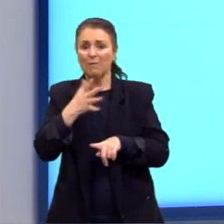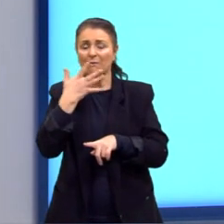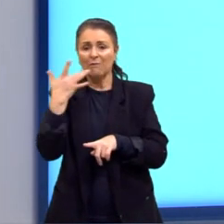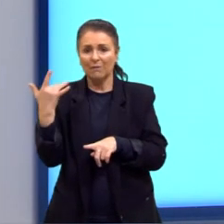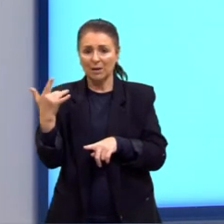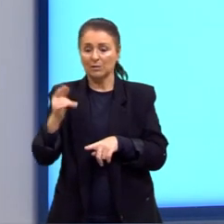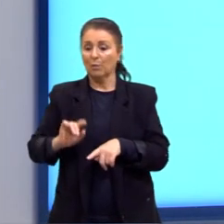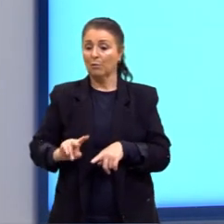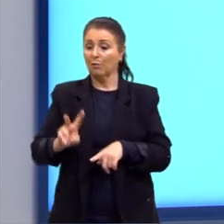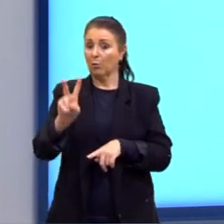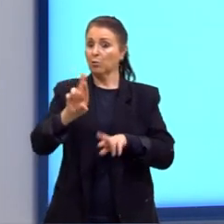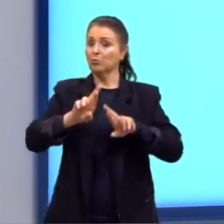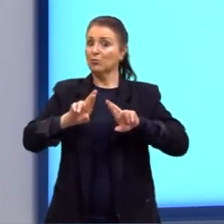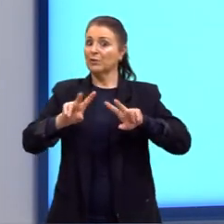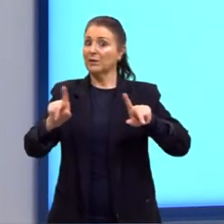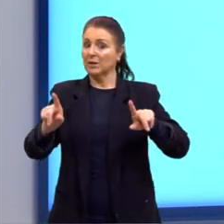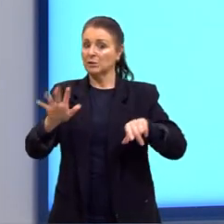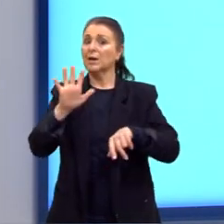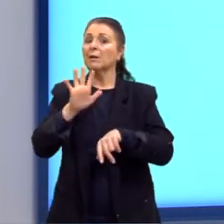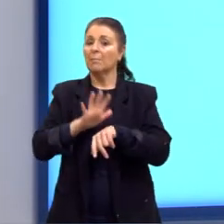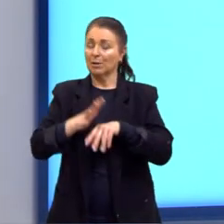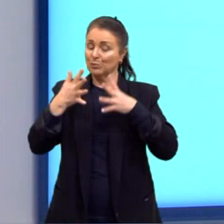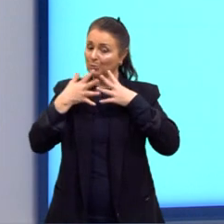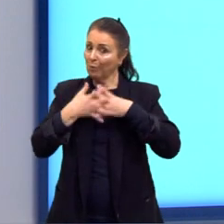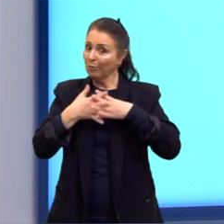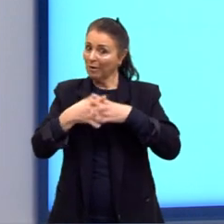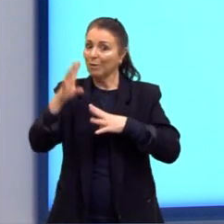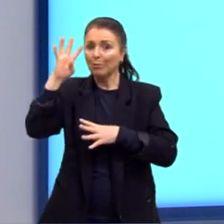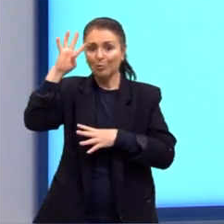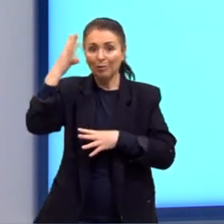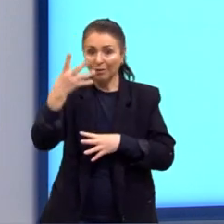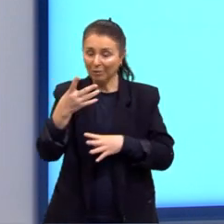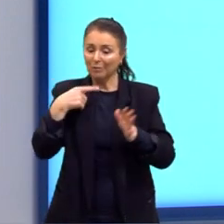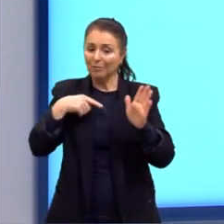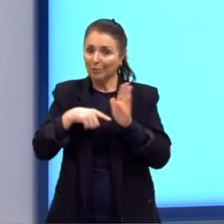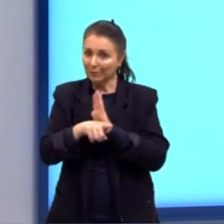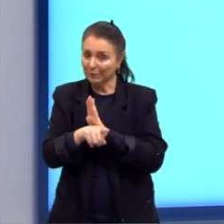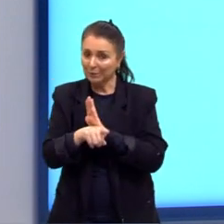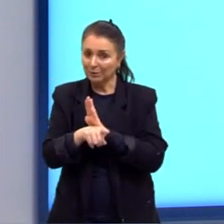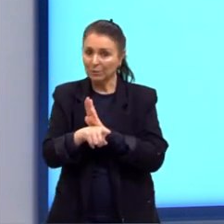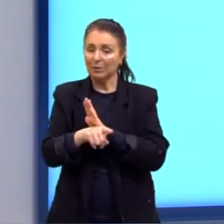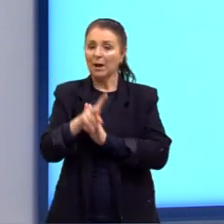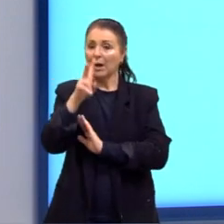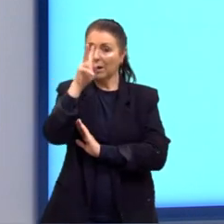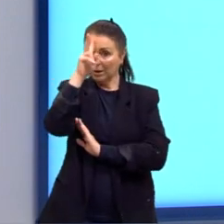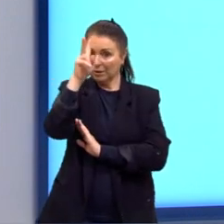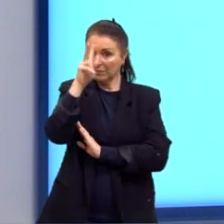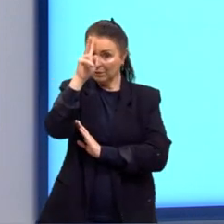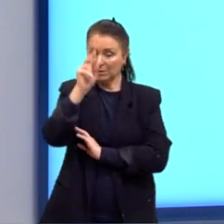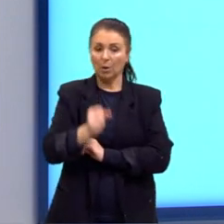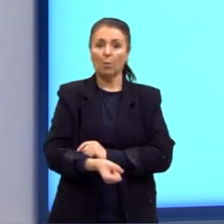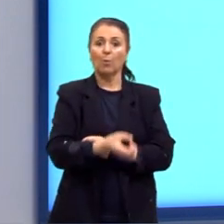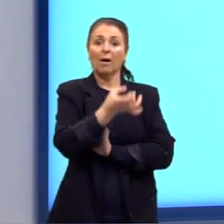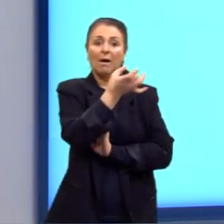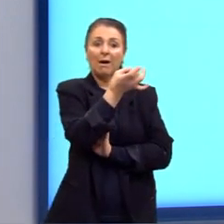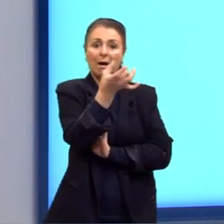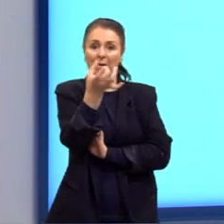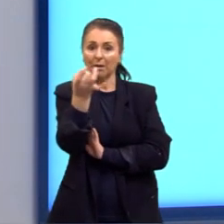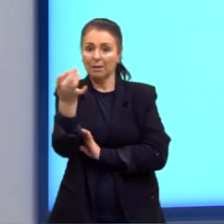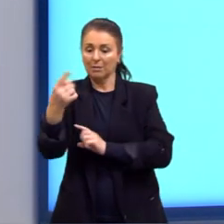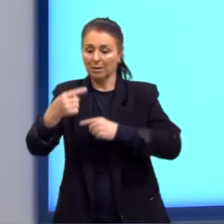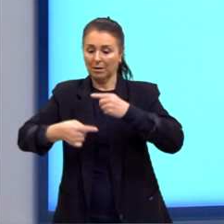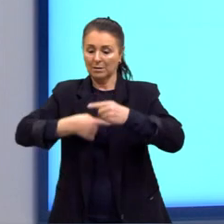vejam que se os valores fossem diferentes seria muito mais complicado de resolver Então na verdade a minha tensão aplicada em cada resistor